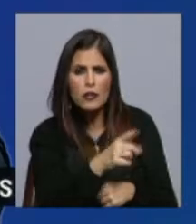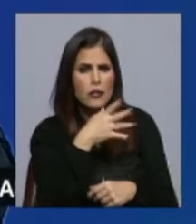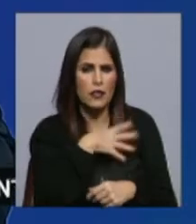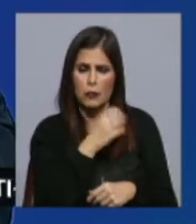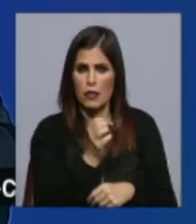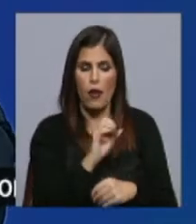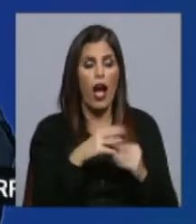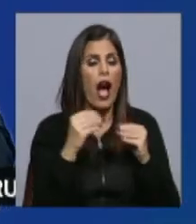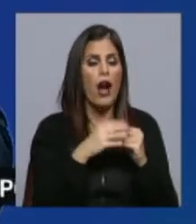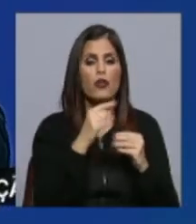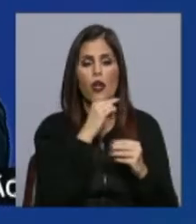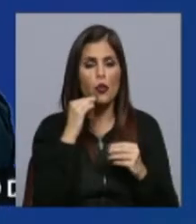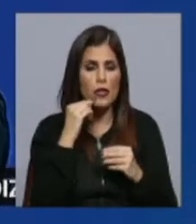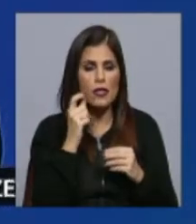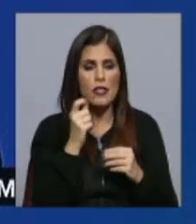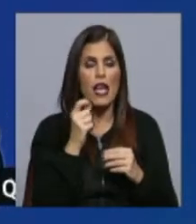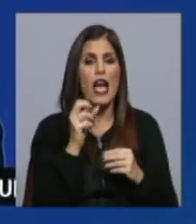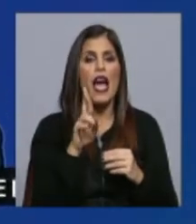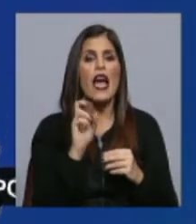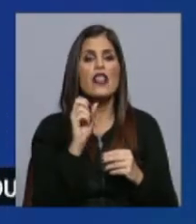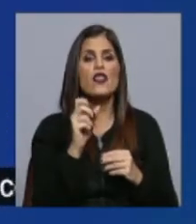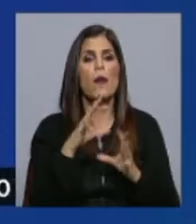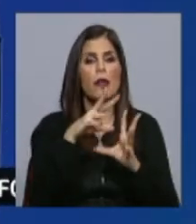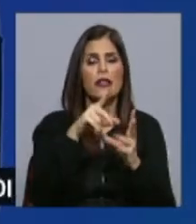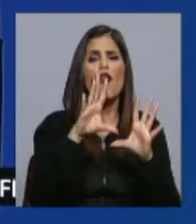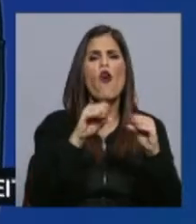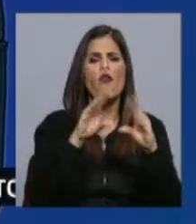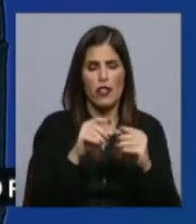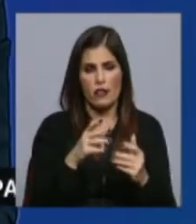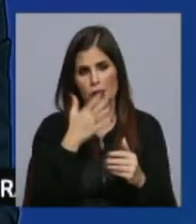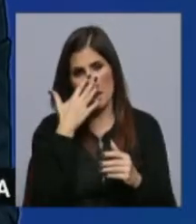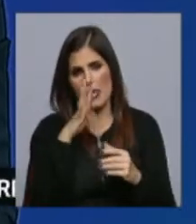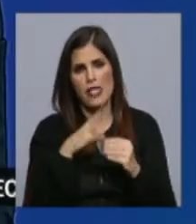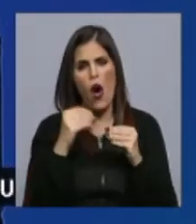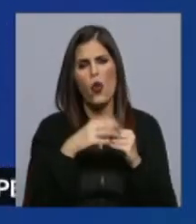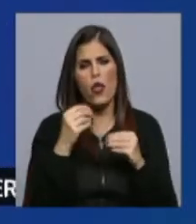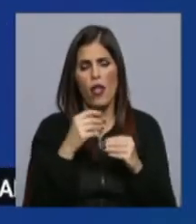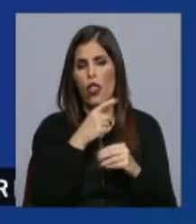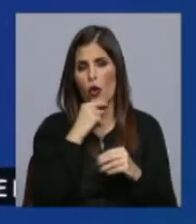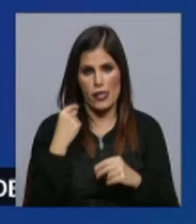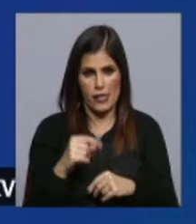doce ou de um exoplaneta que é chamado super fofinho ou de algodão doce. Olha, ele chama-se